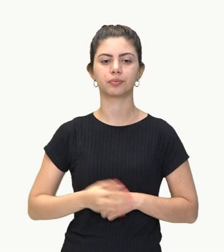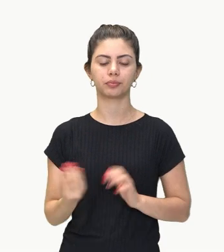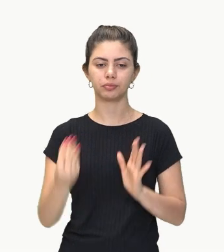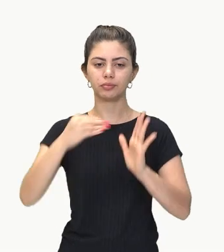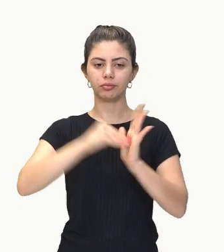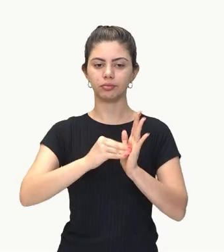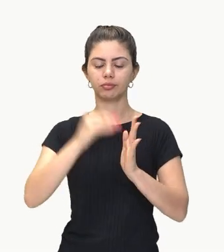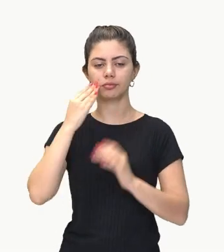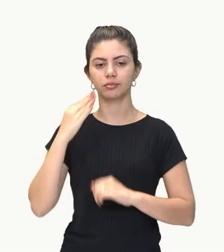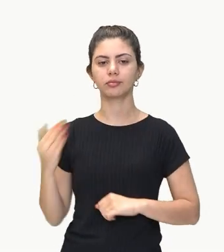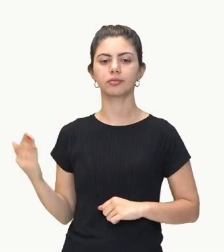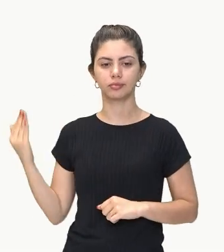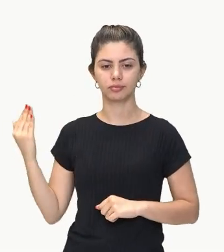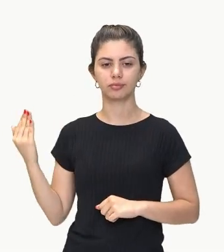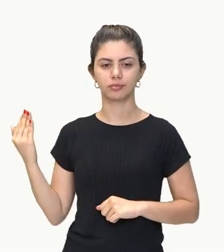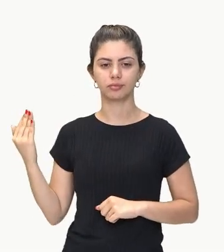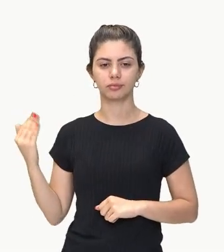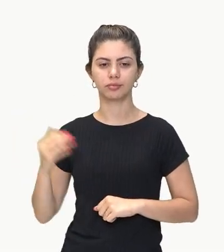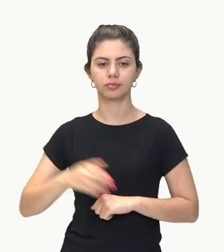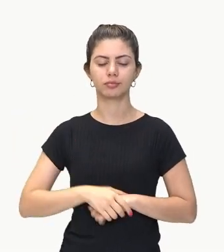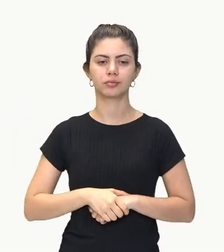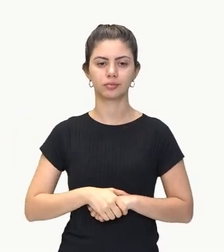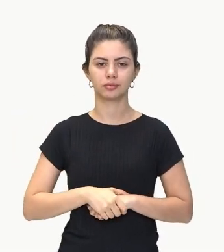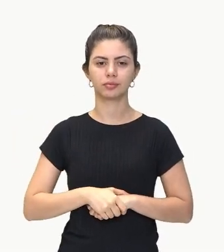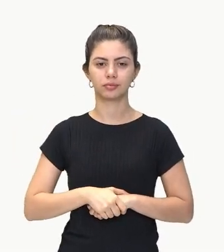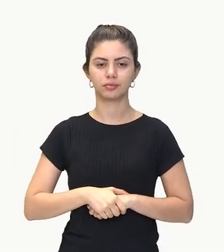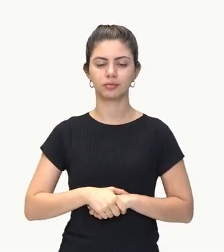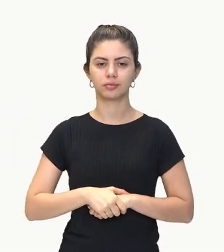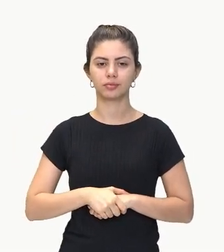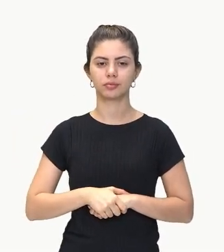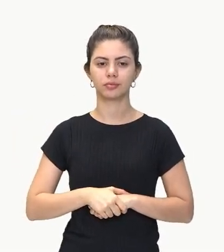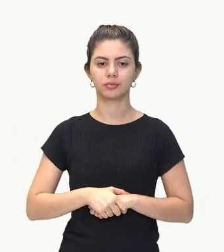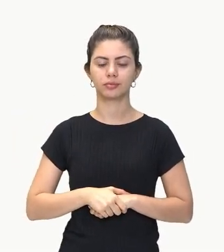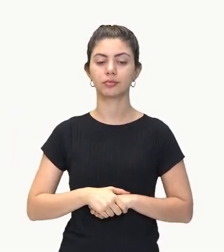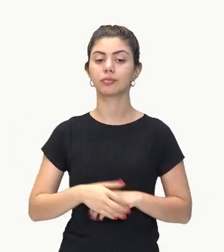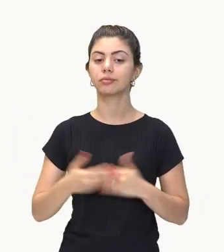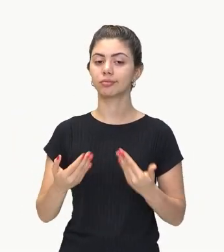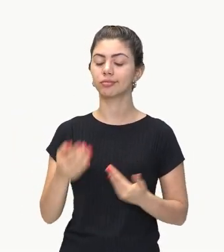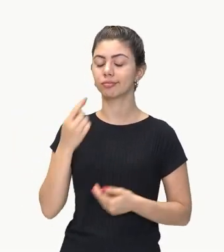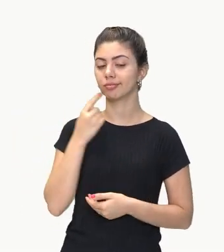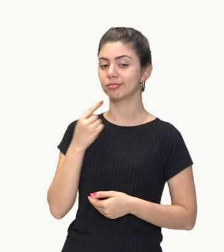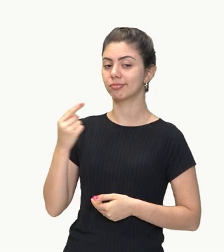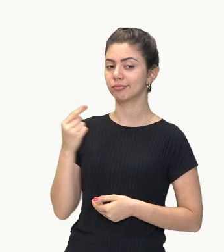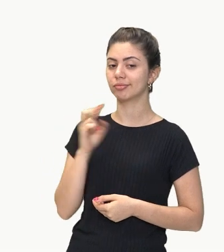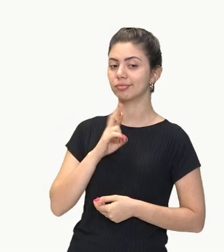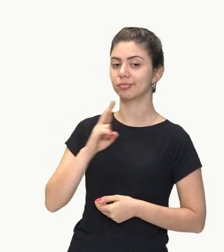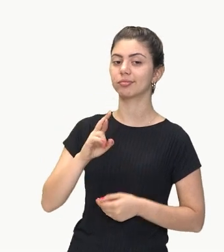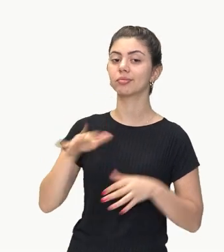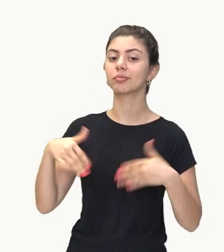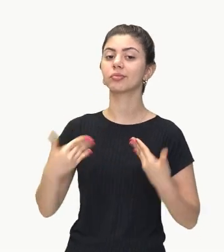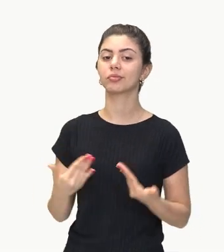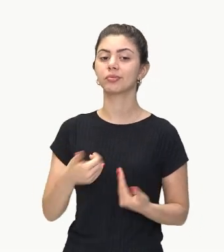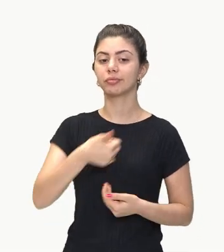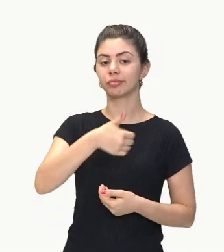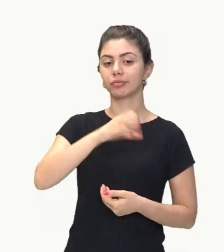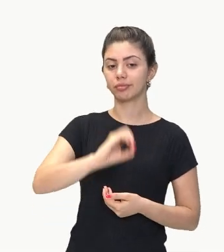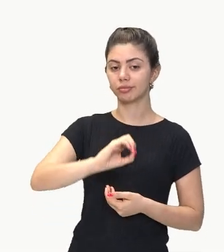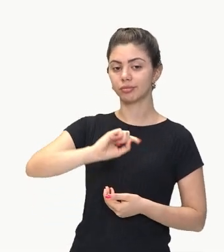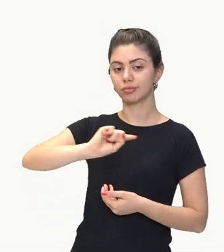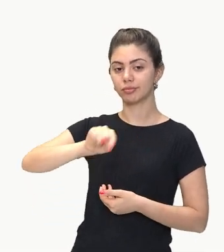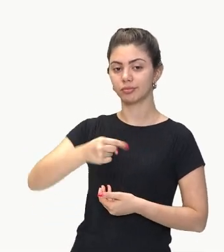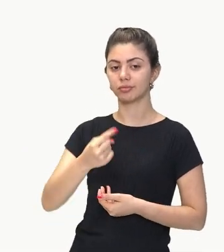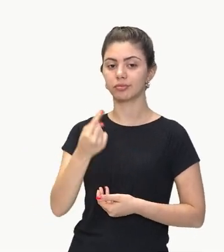resultado, eu coloco a minha vírgula, fazendo com que o meu resultado seja